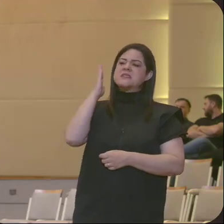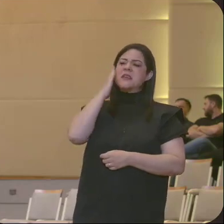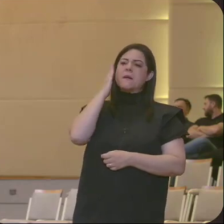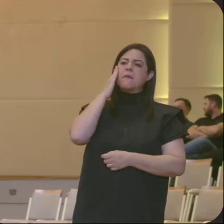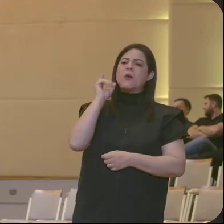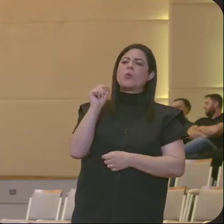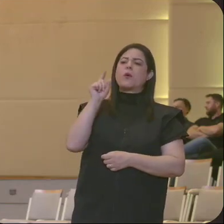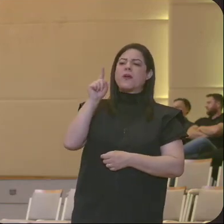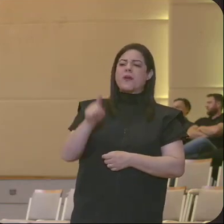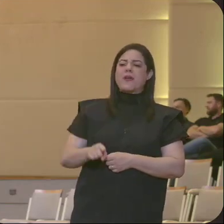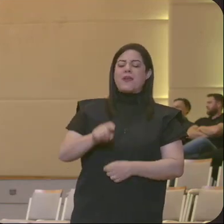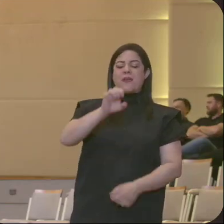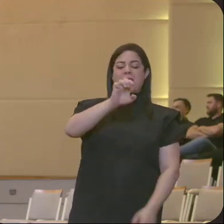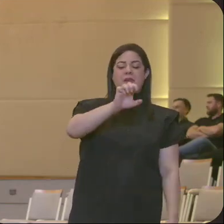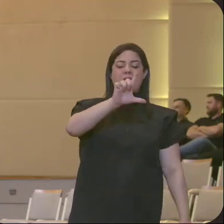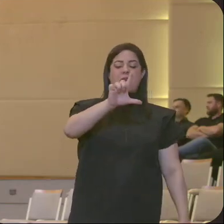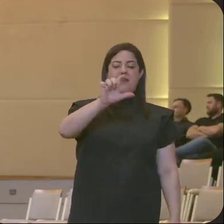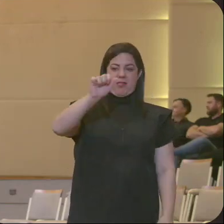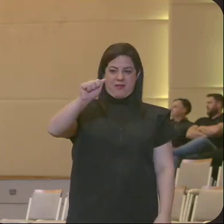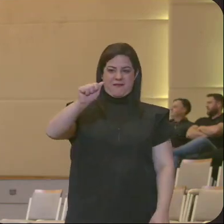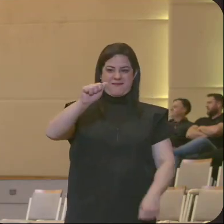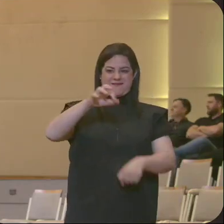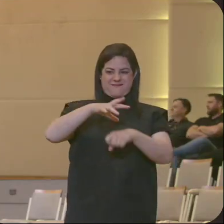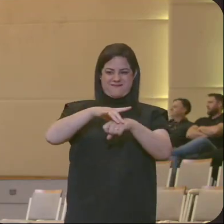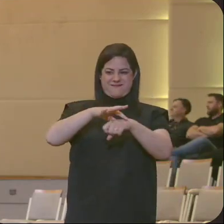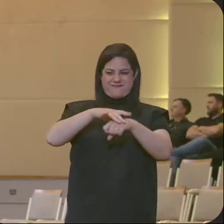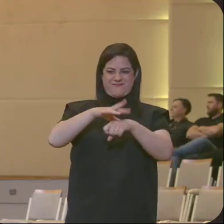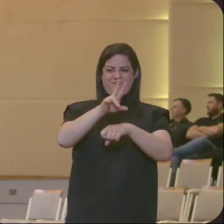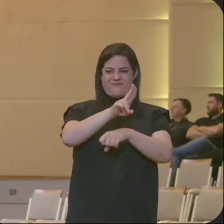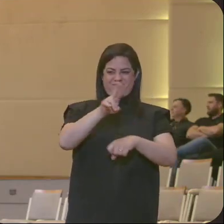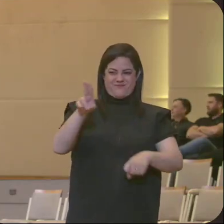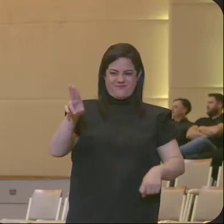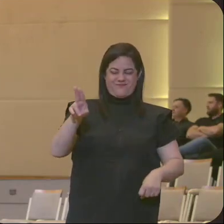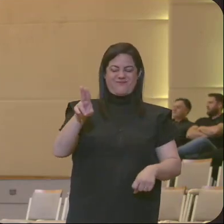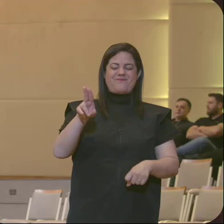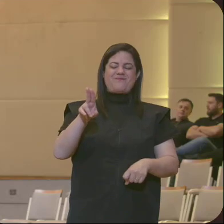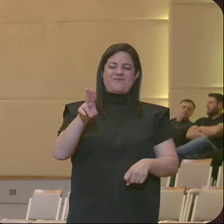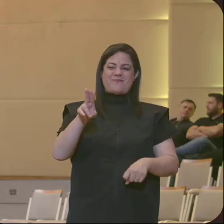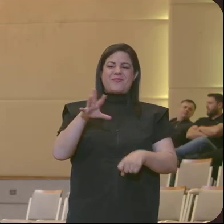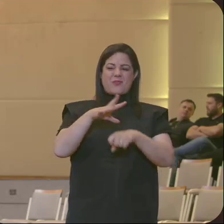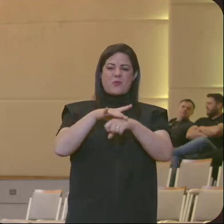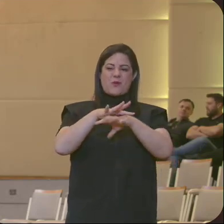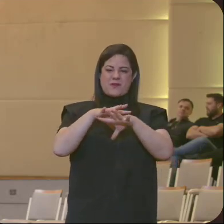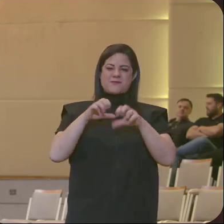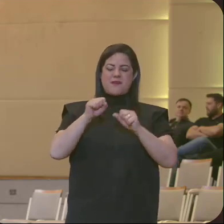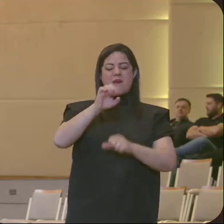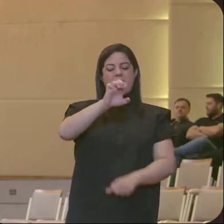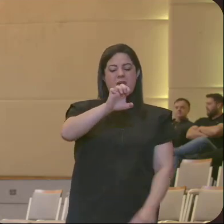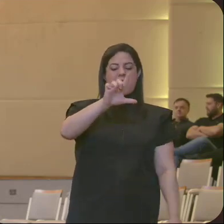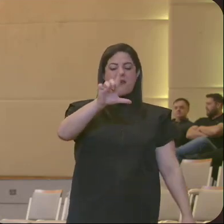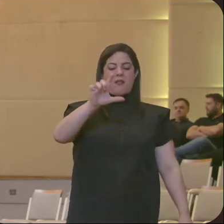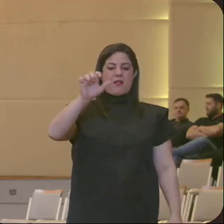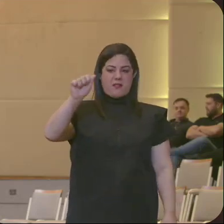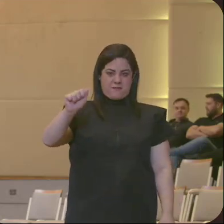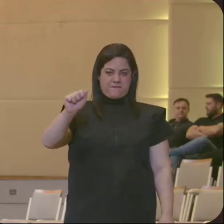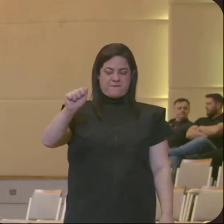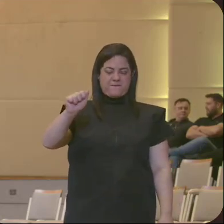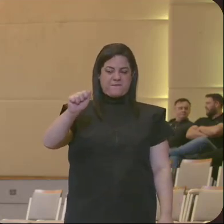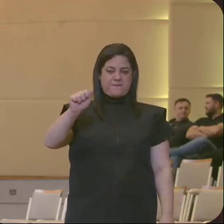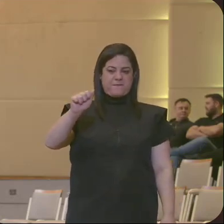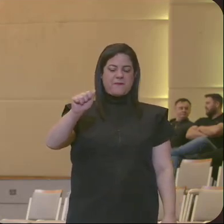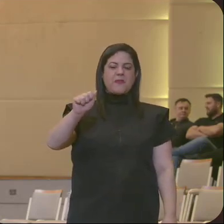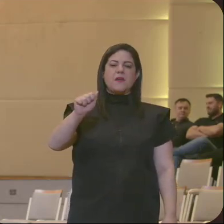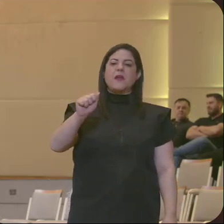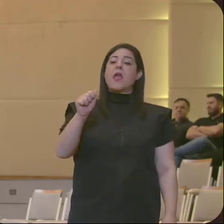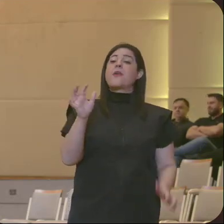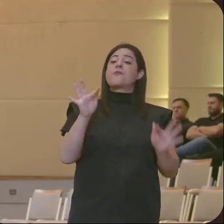definitivo. ELA, ELA, esclerose lateral amiotrófica. E no final do ano passado,